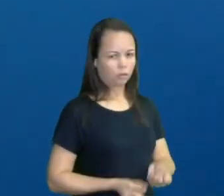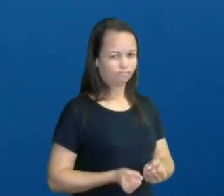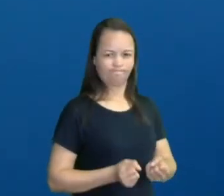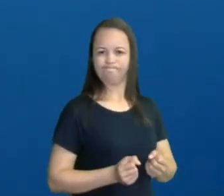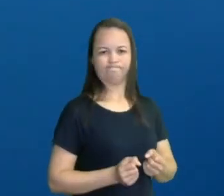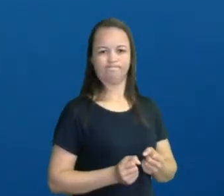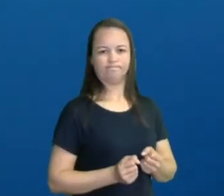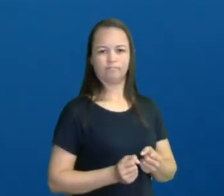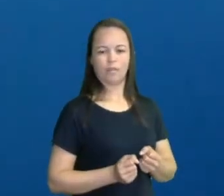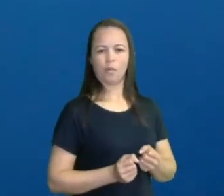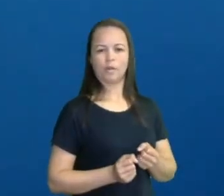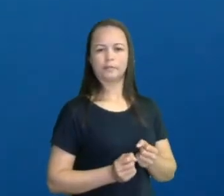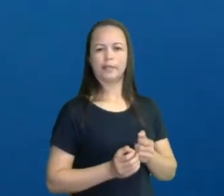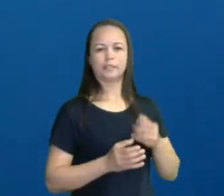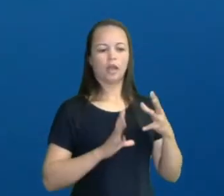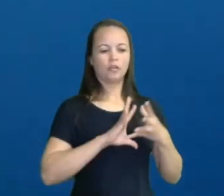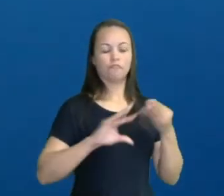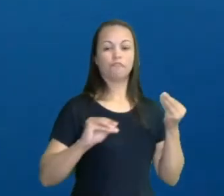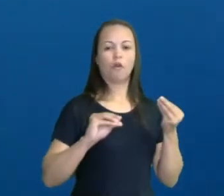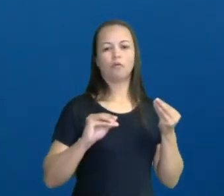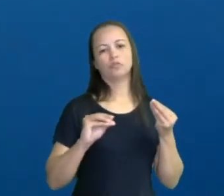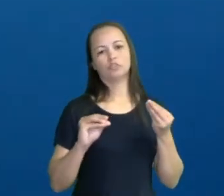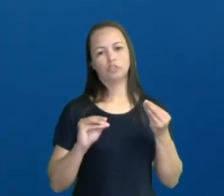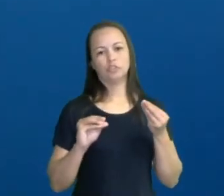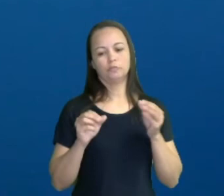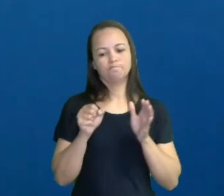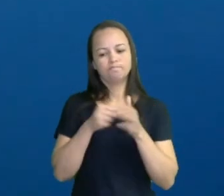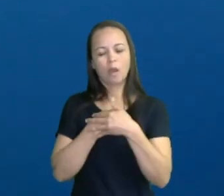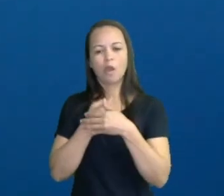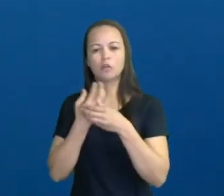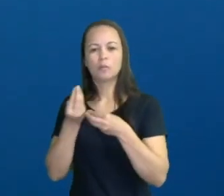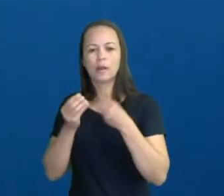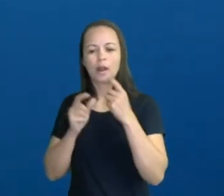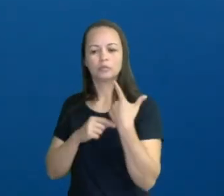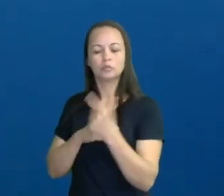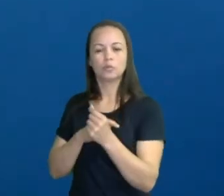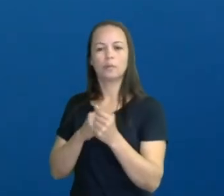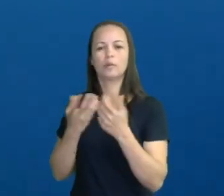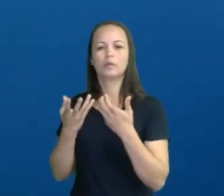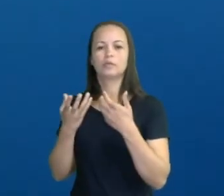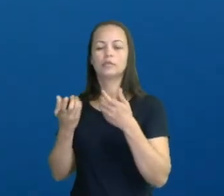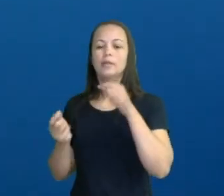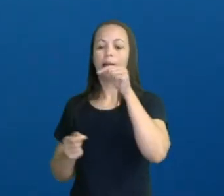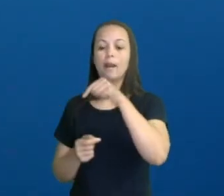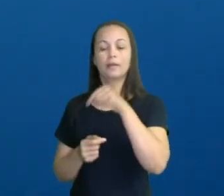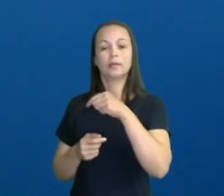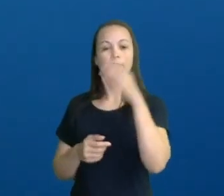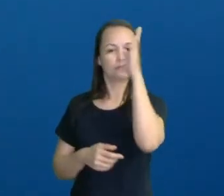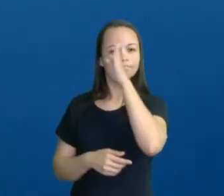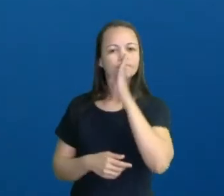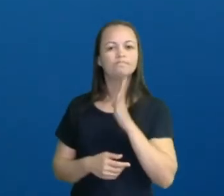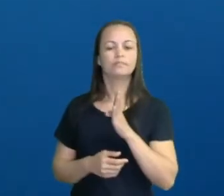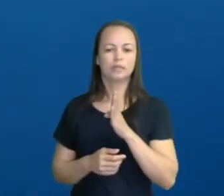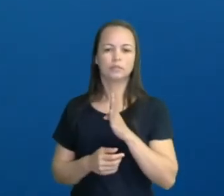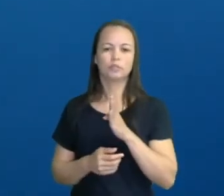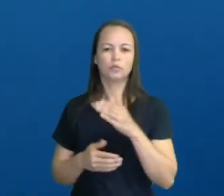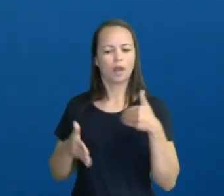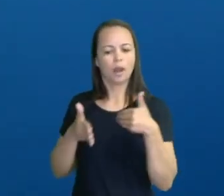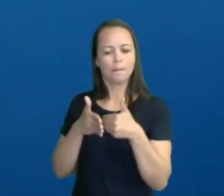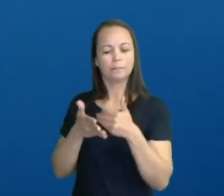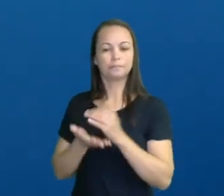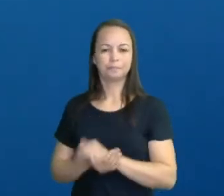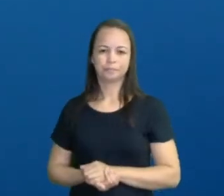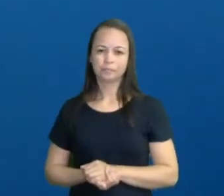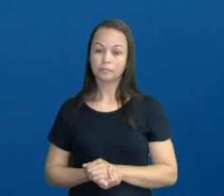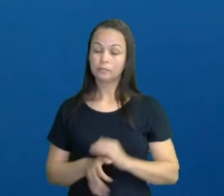e foge às escondidas para a sua colônia mais próspera, que era o Brasil. Então, com isso eu quero